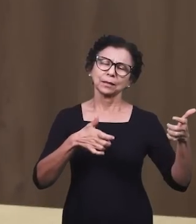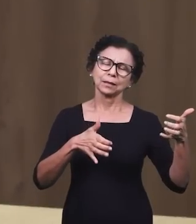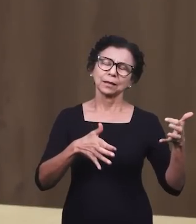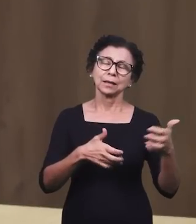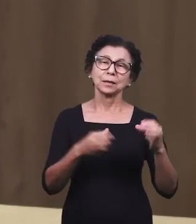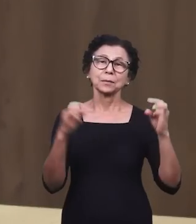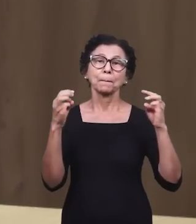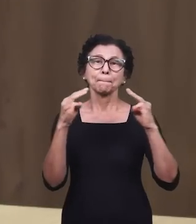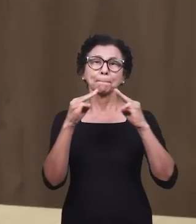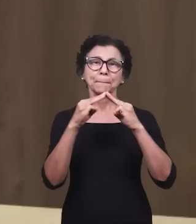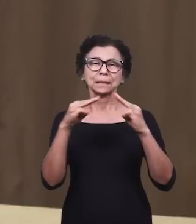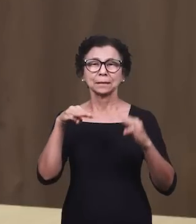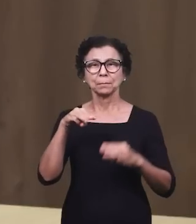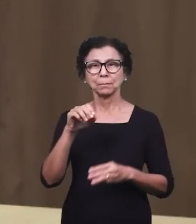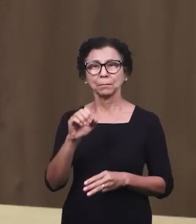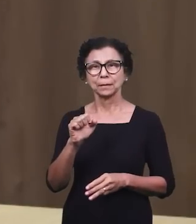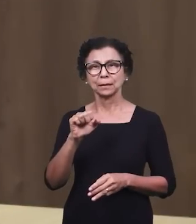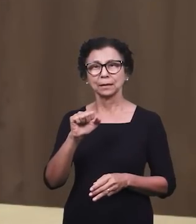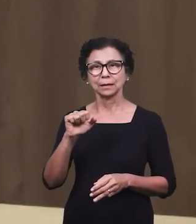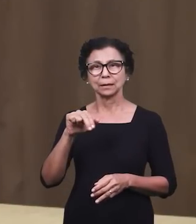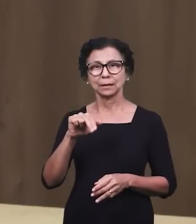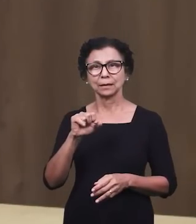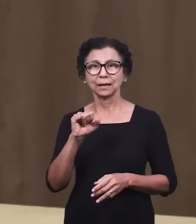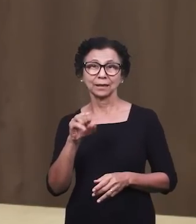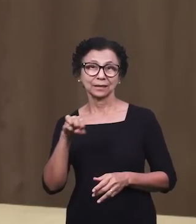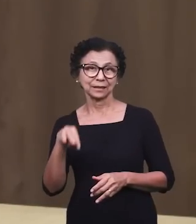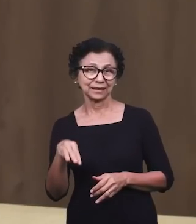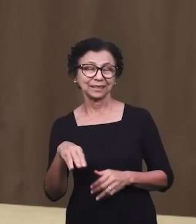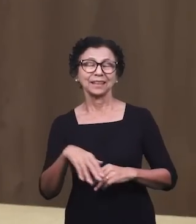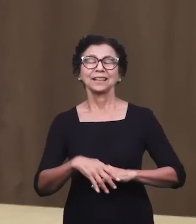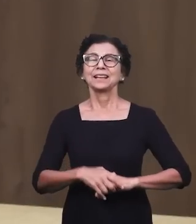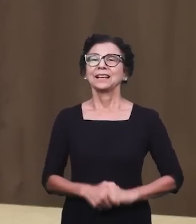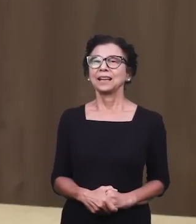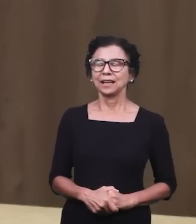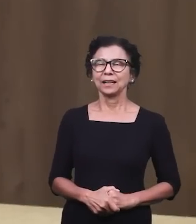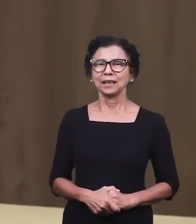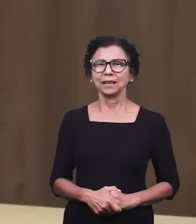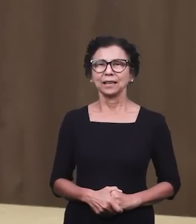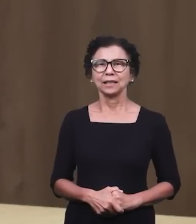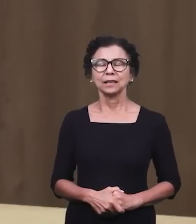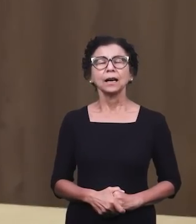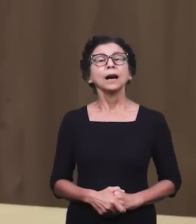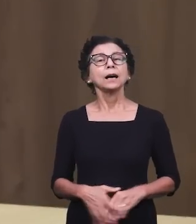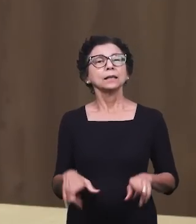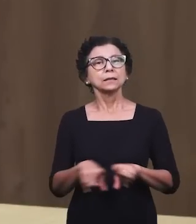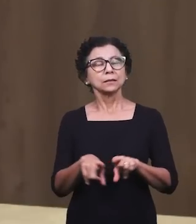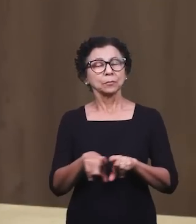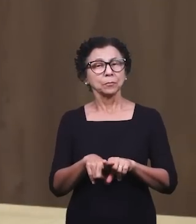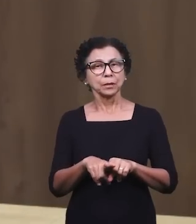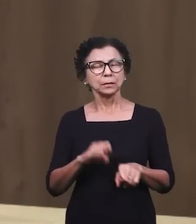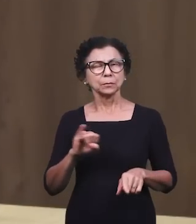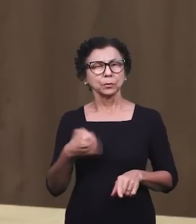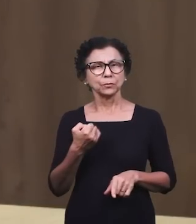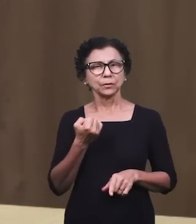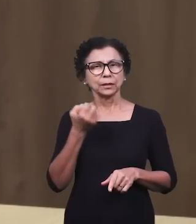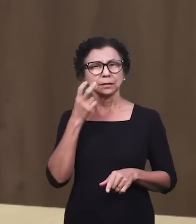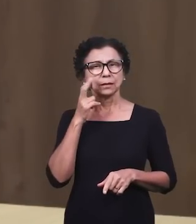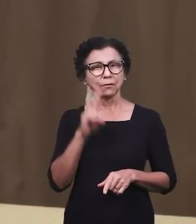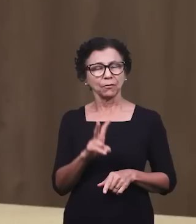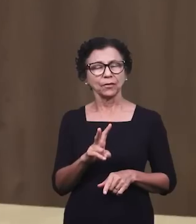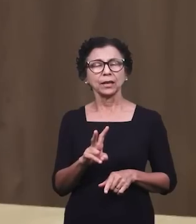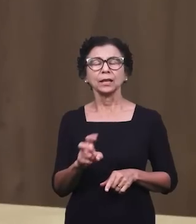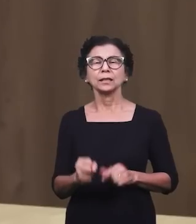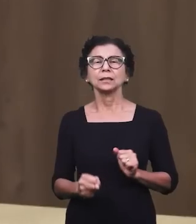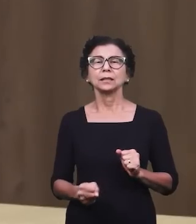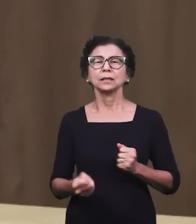sabe o que você está perdendo, tá? Não só assista, mas envie para as pessoas que você conhece. Eu mando para os meus familiares, mando assim,